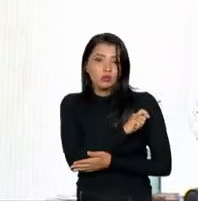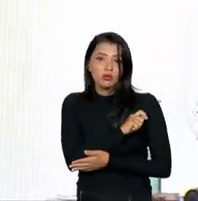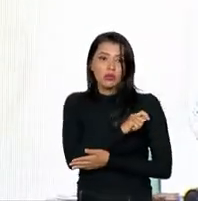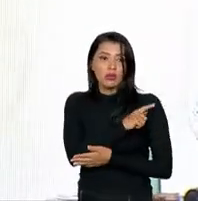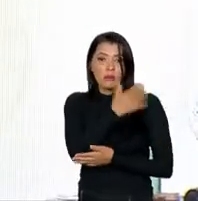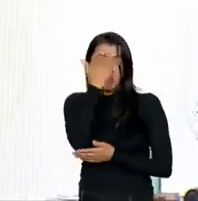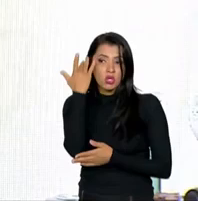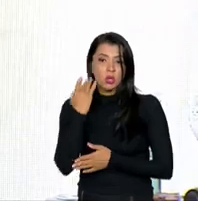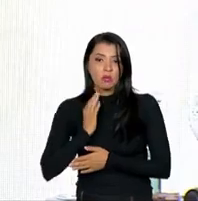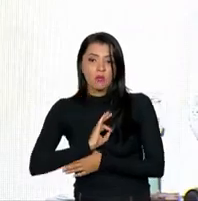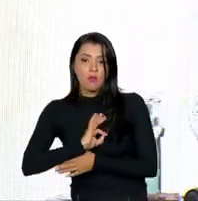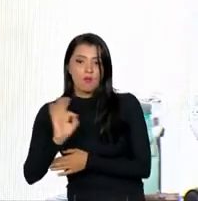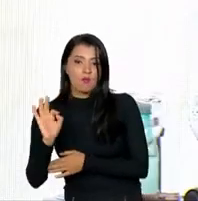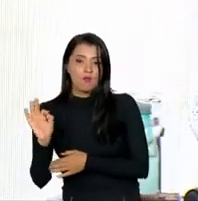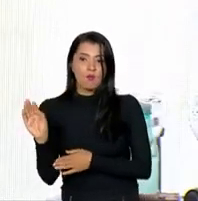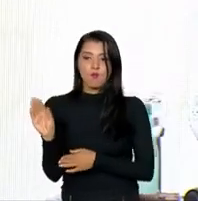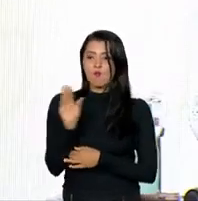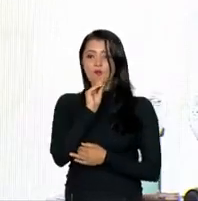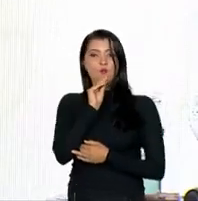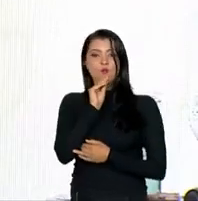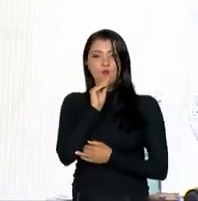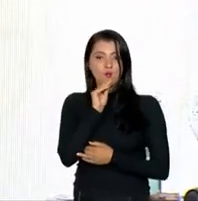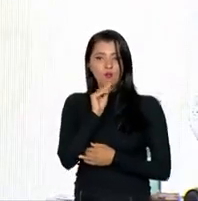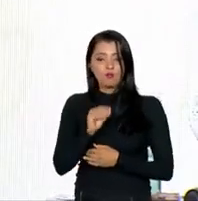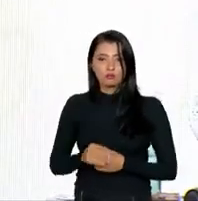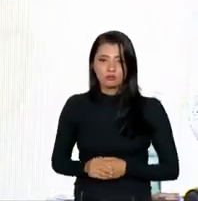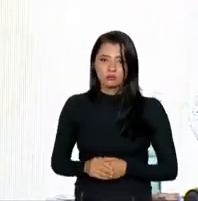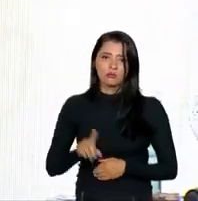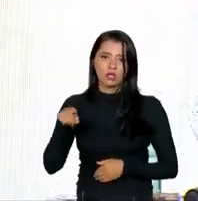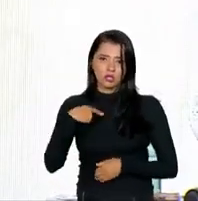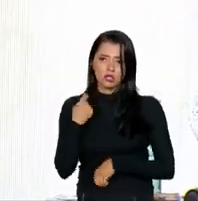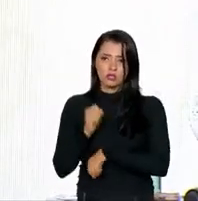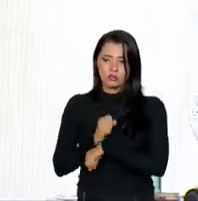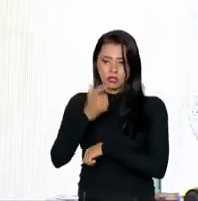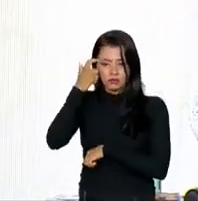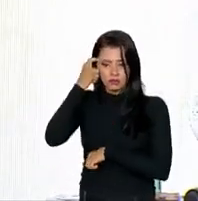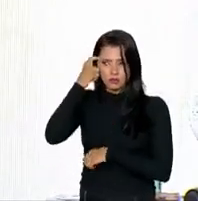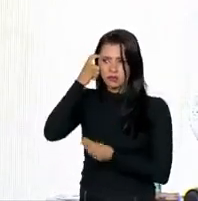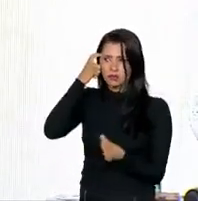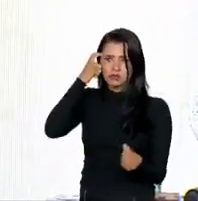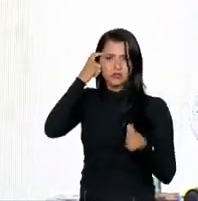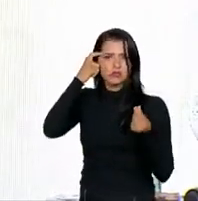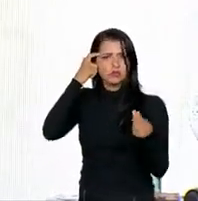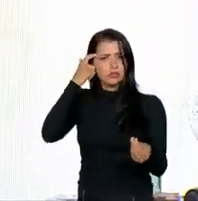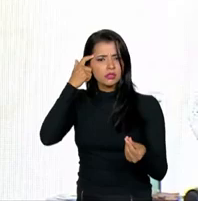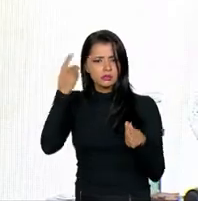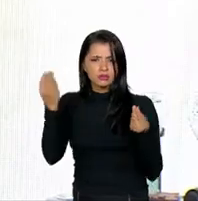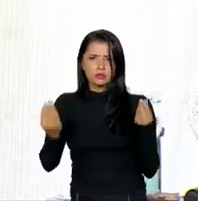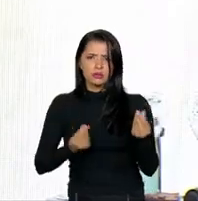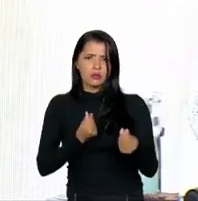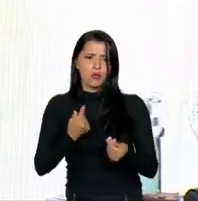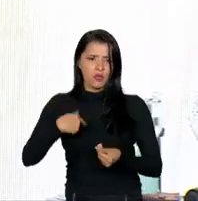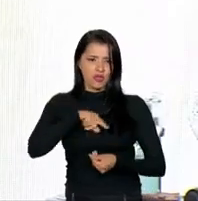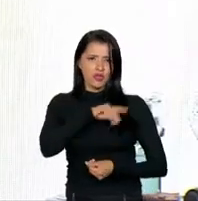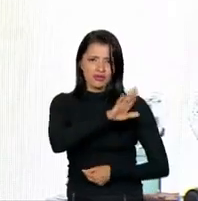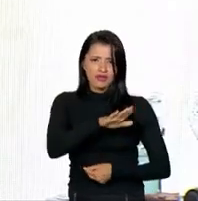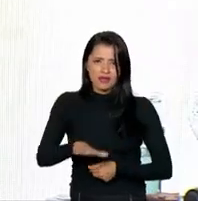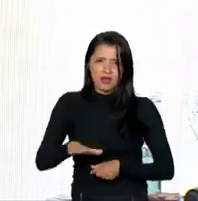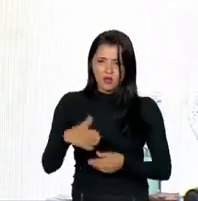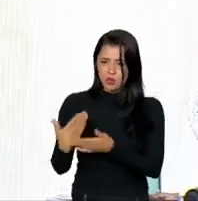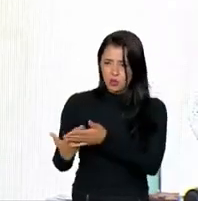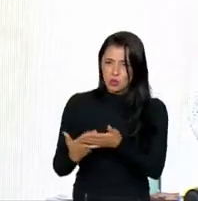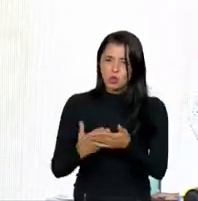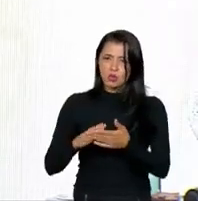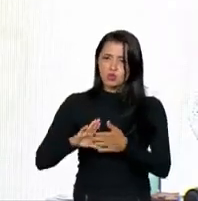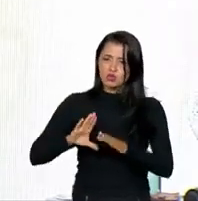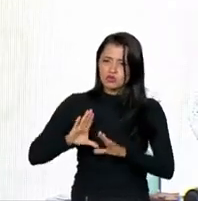falava nada. Então, assim, a gente quando para e pensa na formação das nossas crianças, quando a